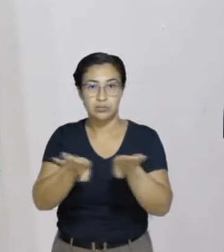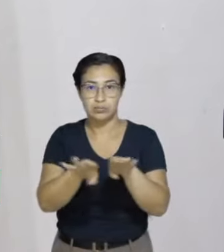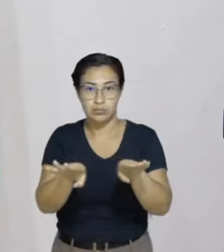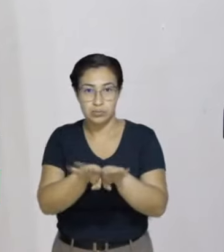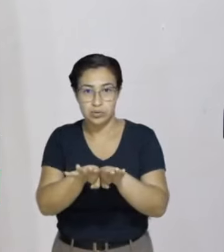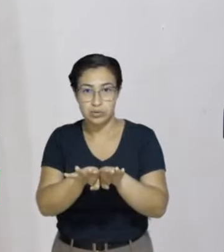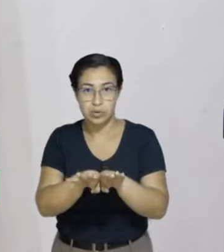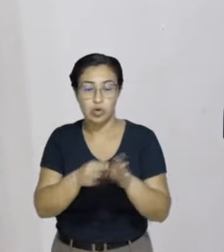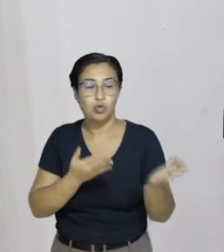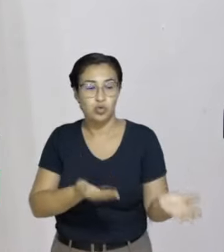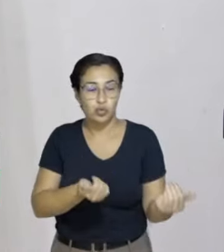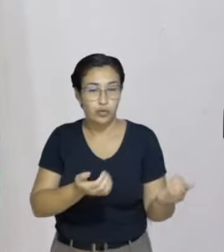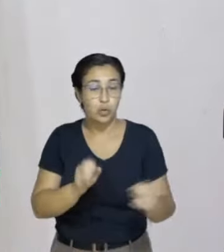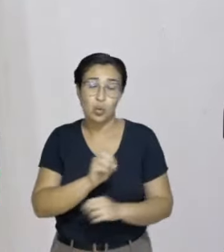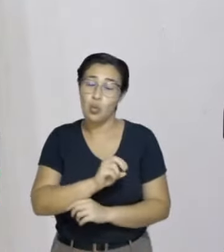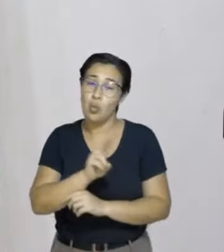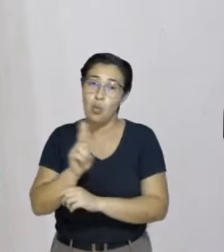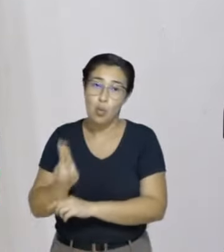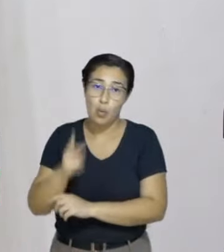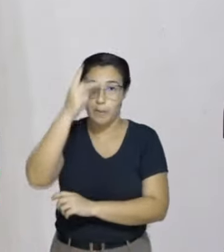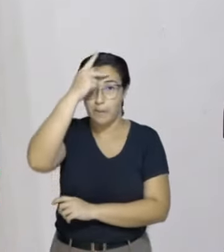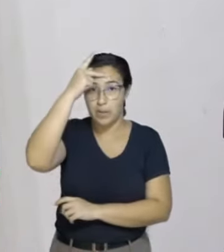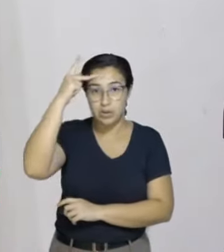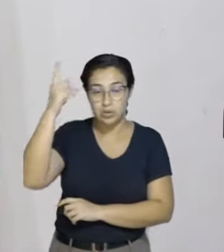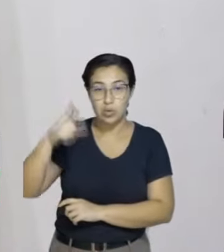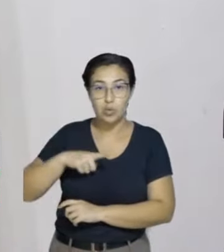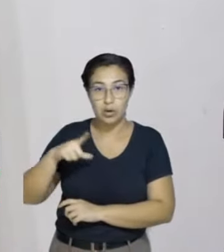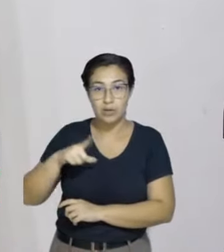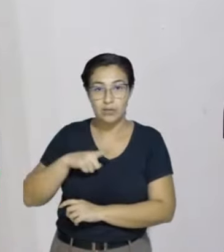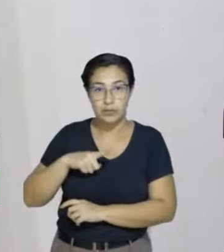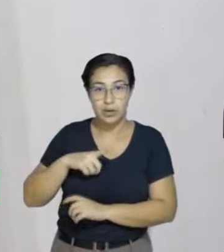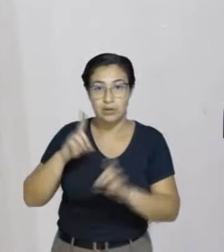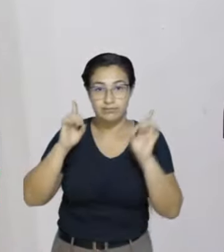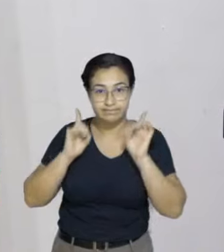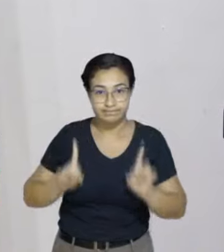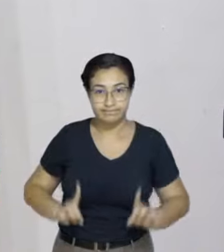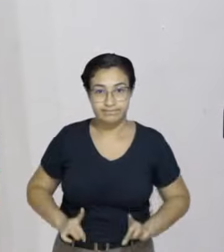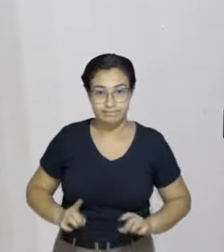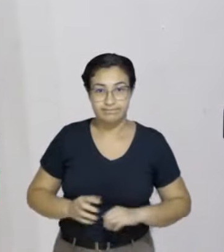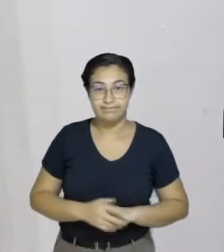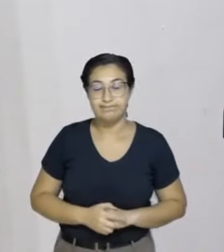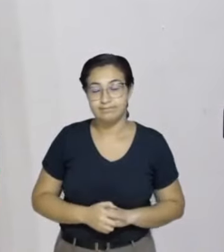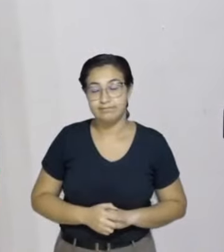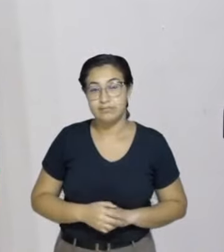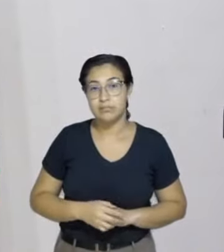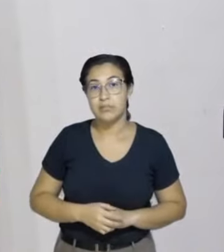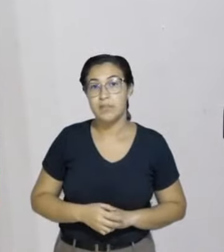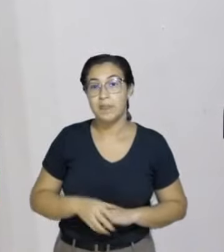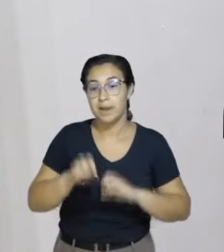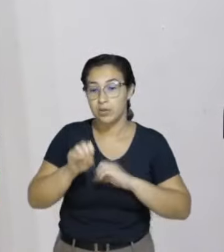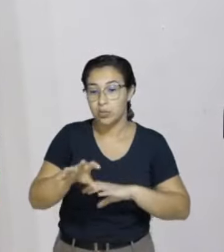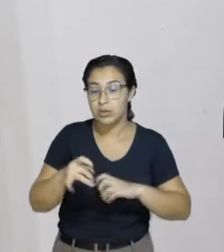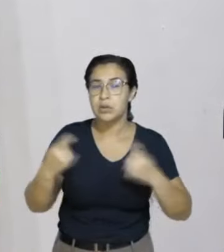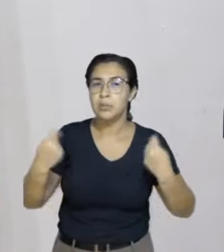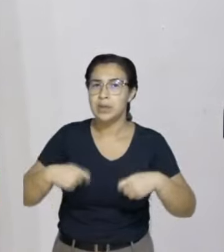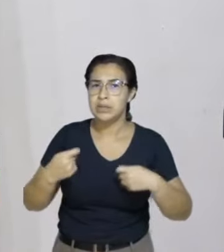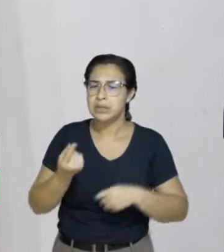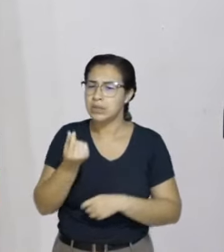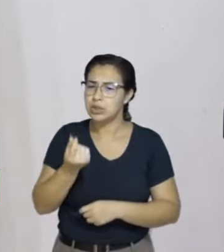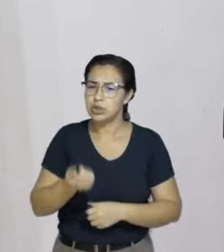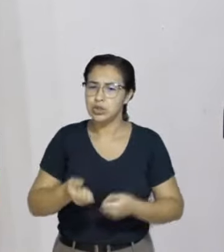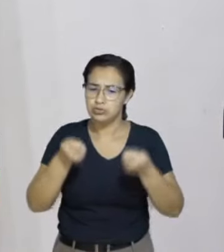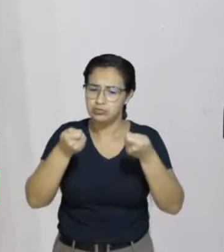Juventude ou no Estatuto da Pessoa com Deficiência. A educação precisa ter um financiamento sólido, garantido